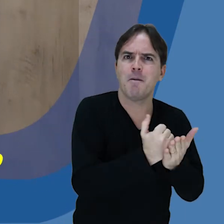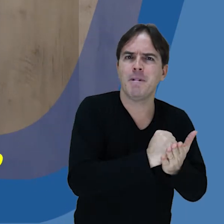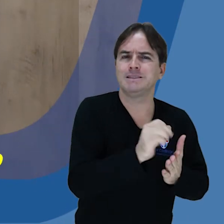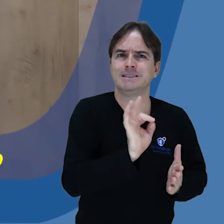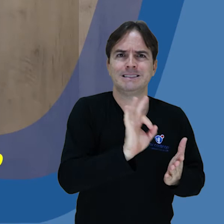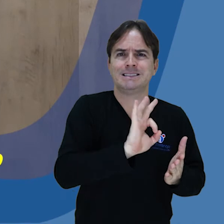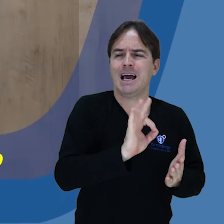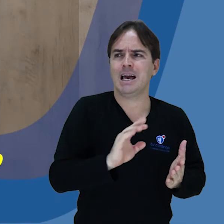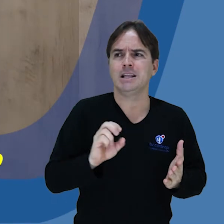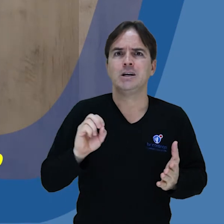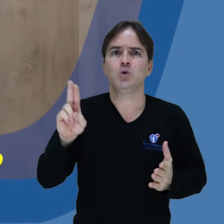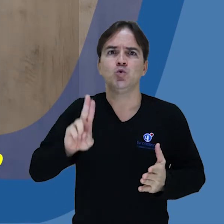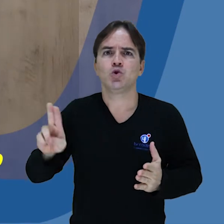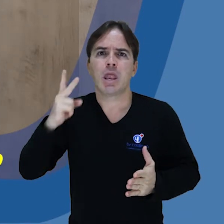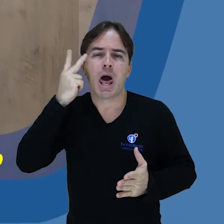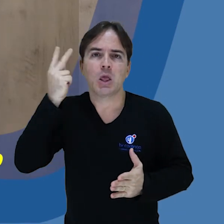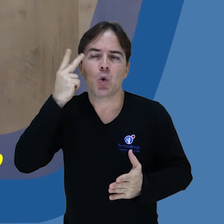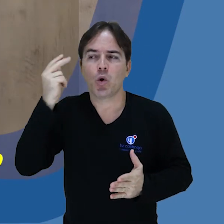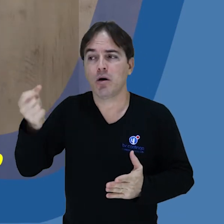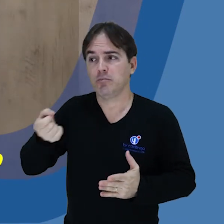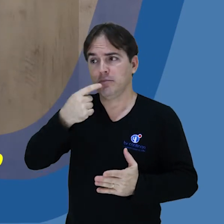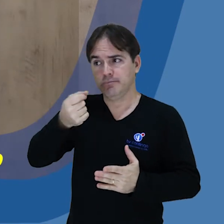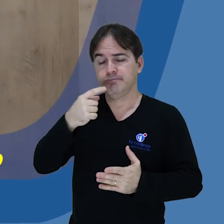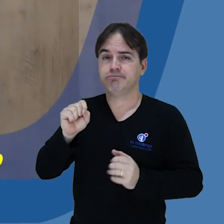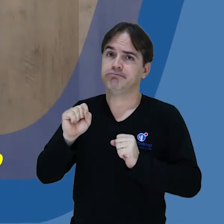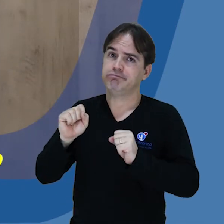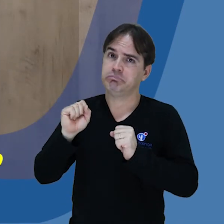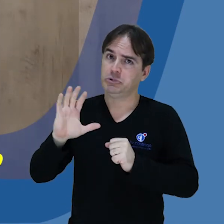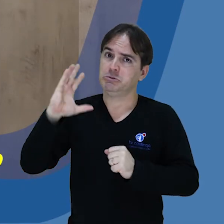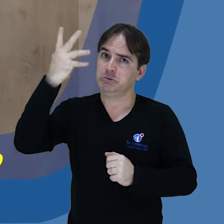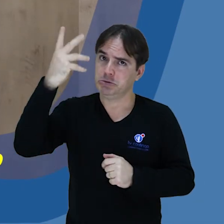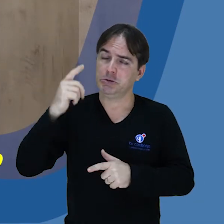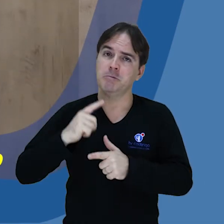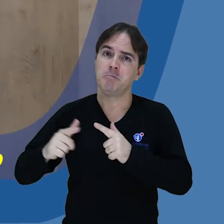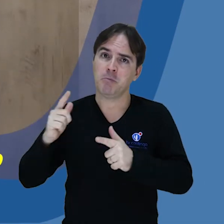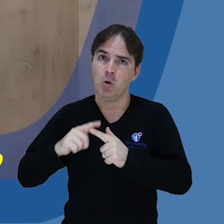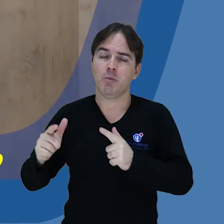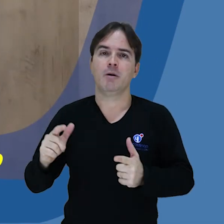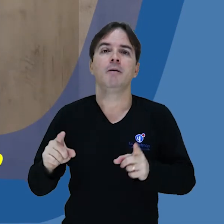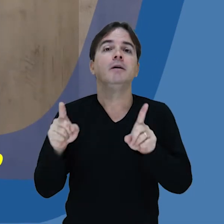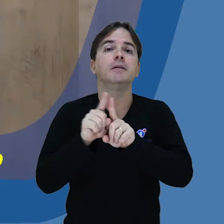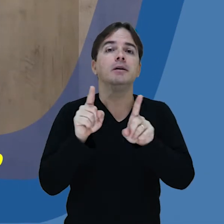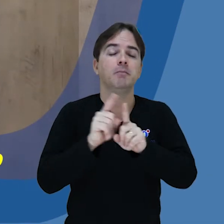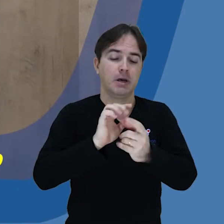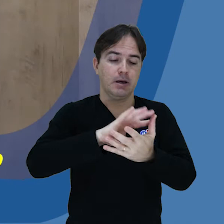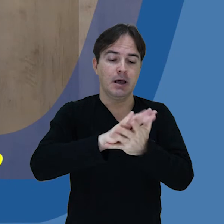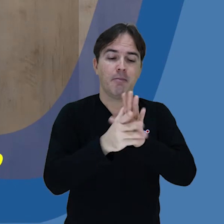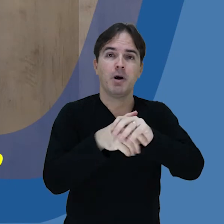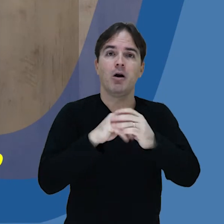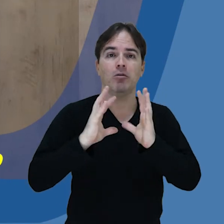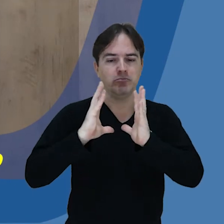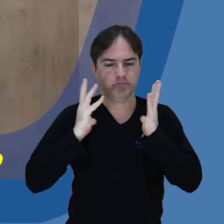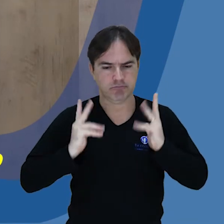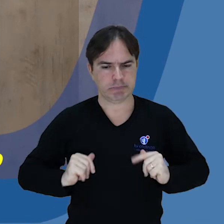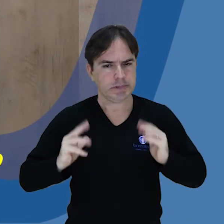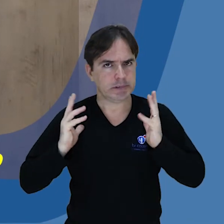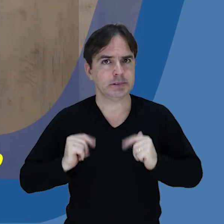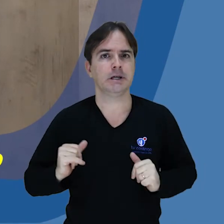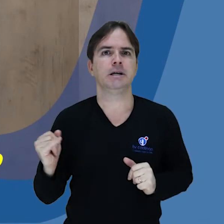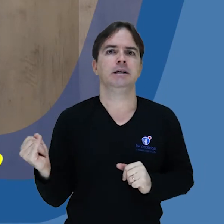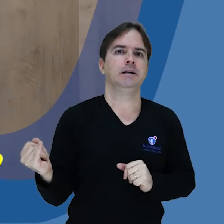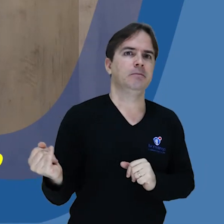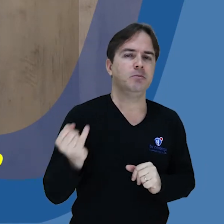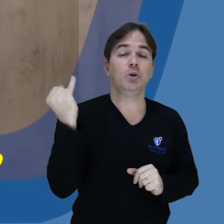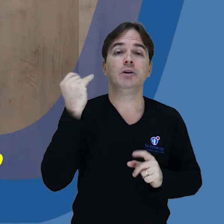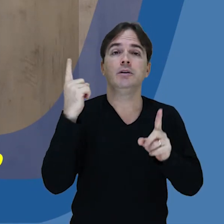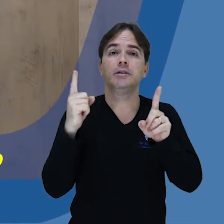fato, é se preservar, evitar a contaminação e ficar em casa, né? A higienização das mãos, a evitar ter o contato